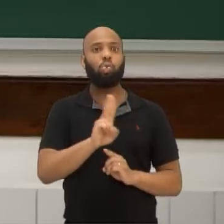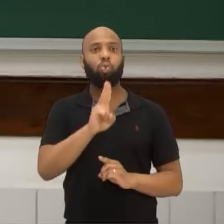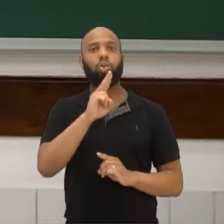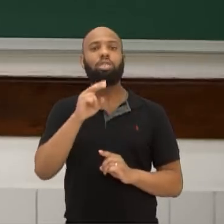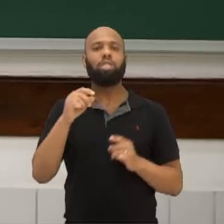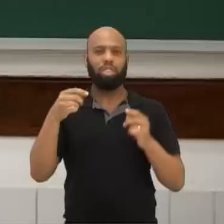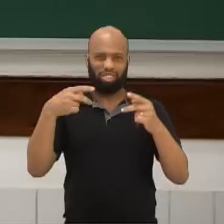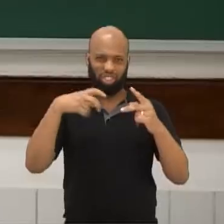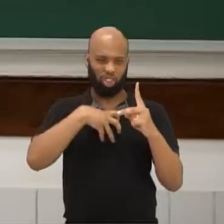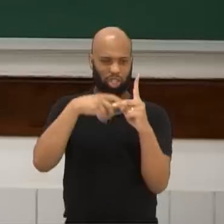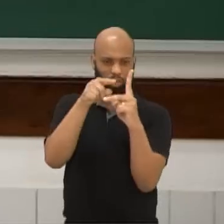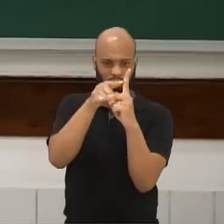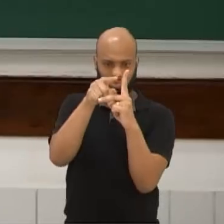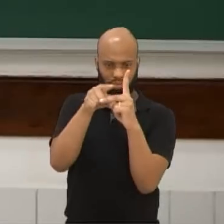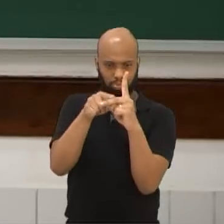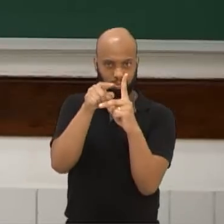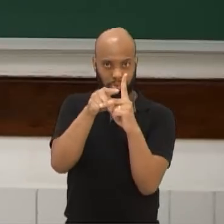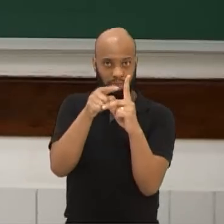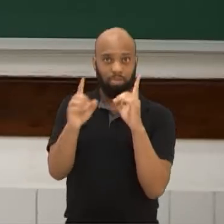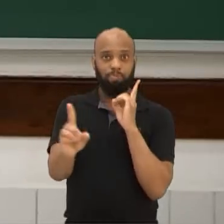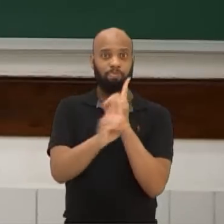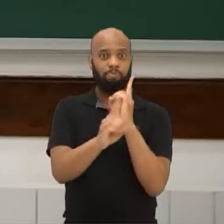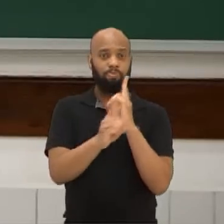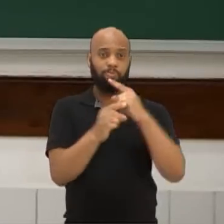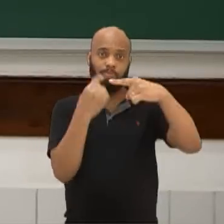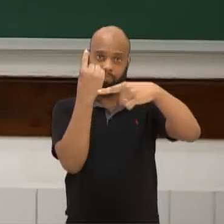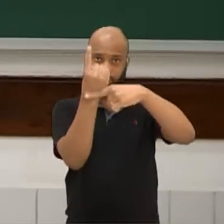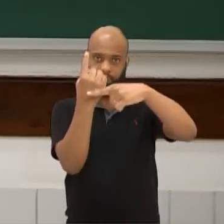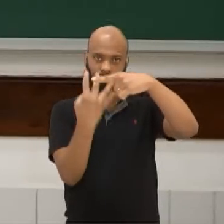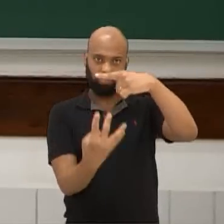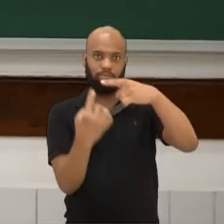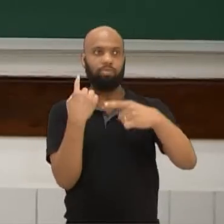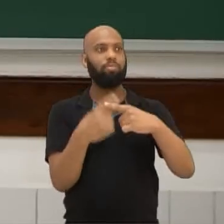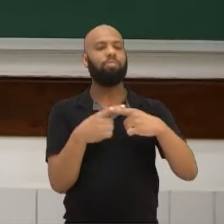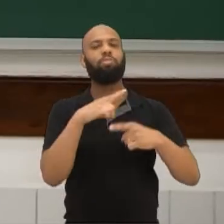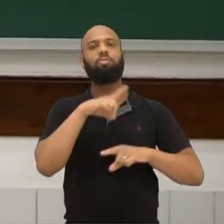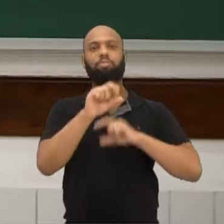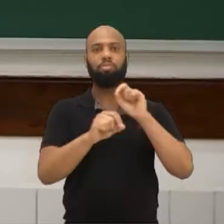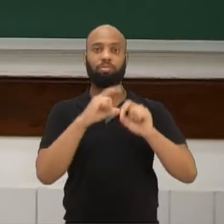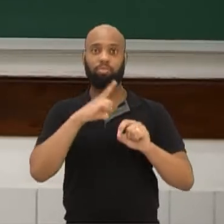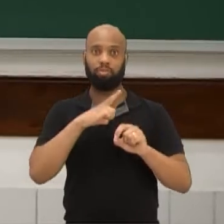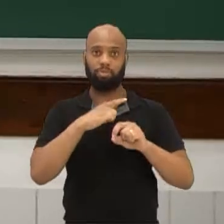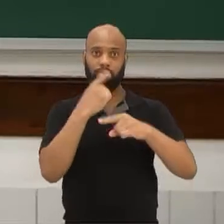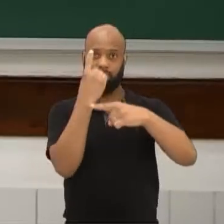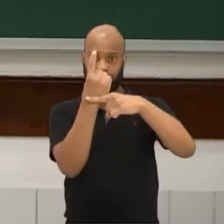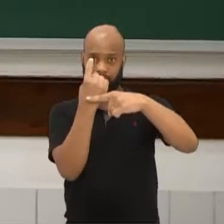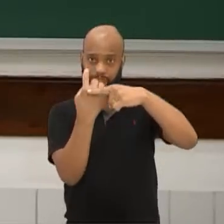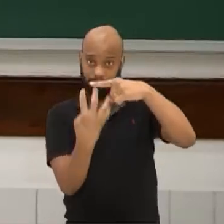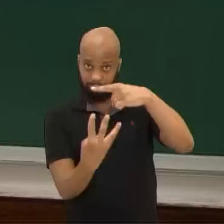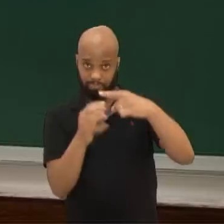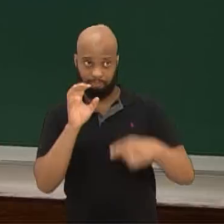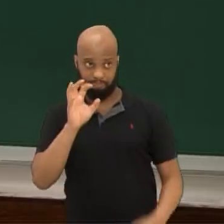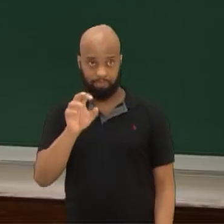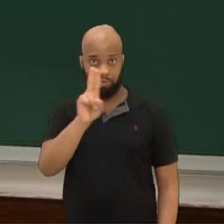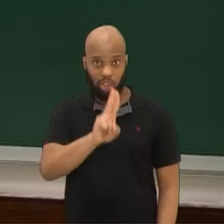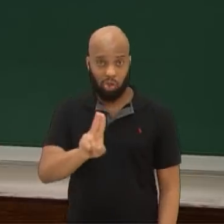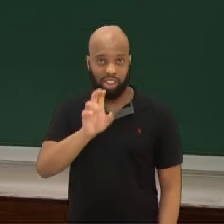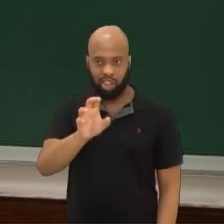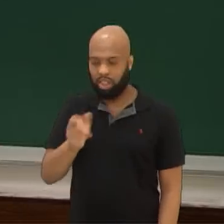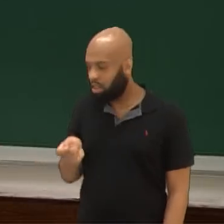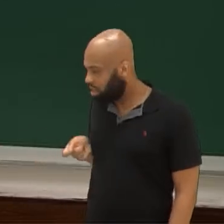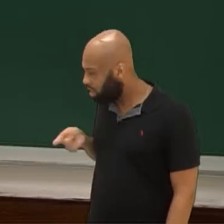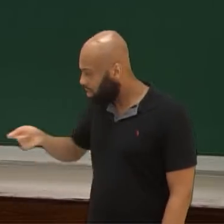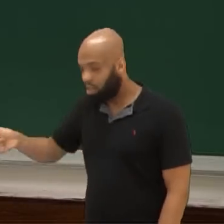da volta. Nós construímos. Lembram que 1/4 da volta é aquele que tem o quê? Metade da metade, certo? Usem 1/4